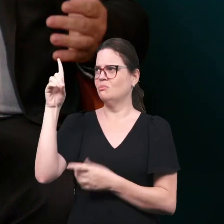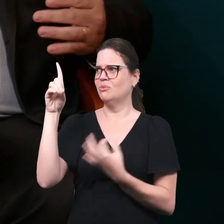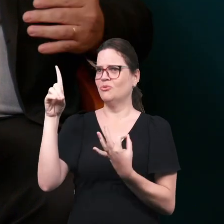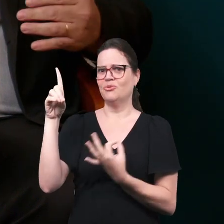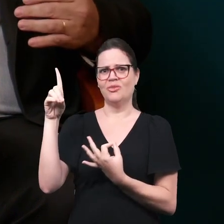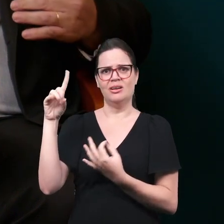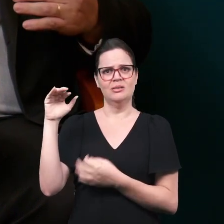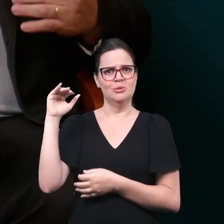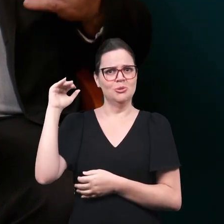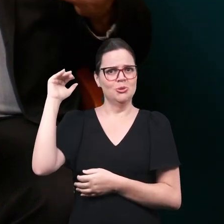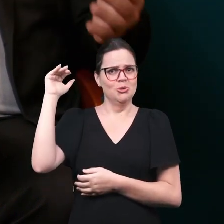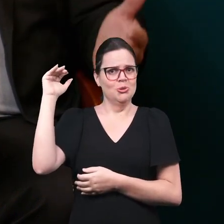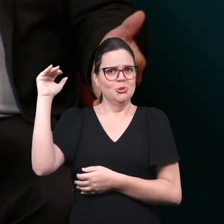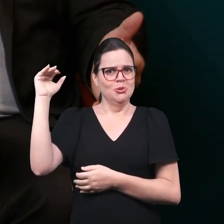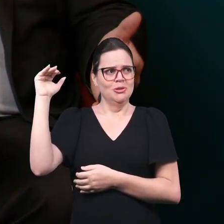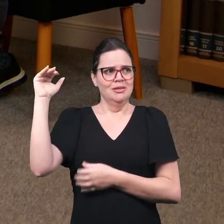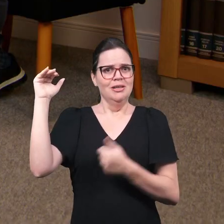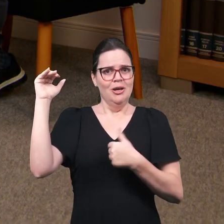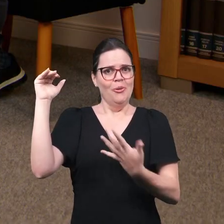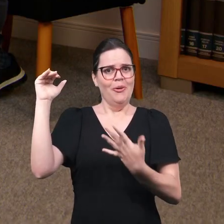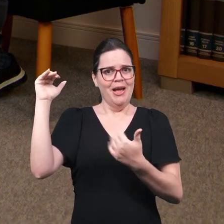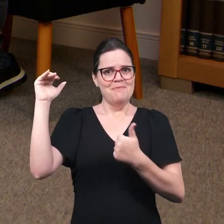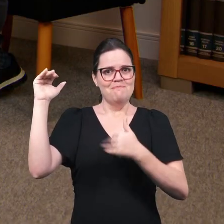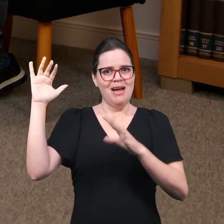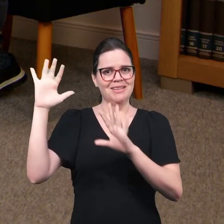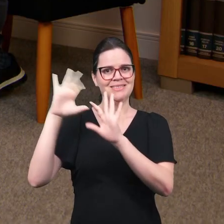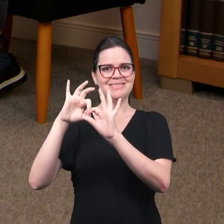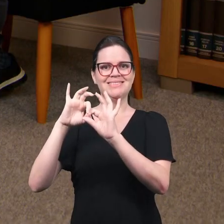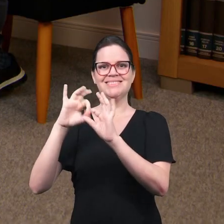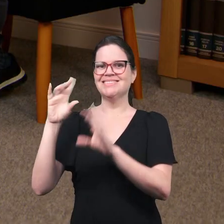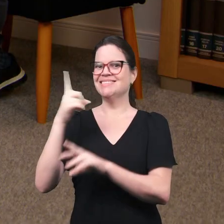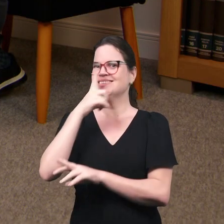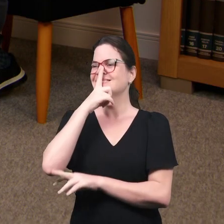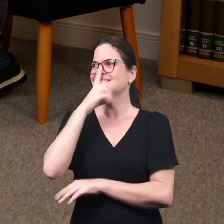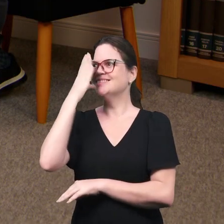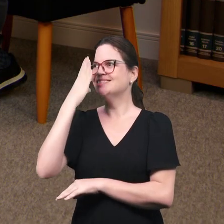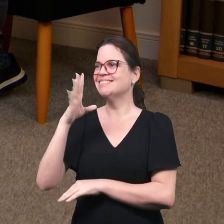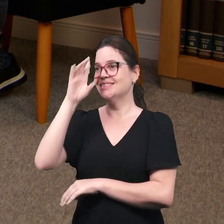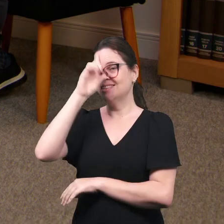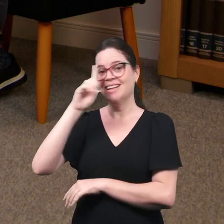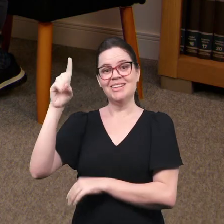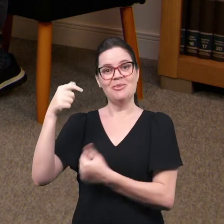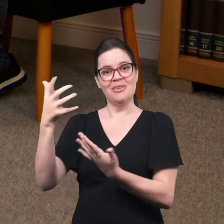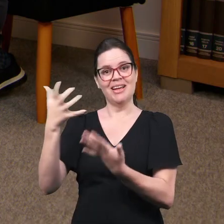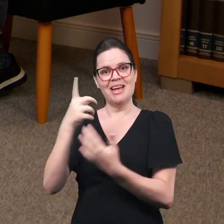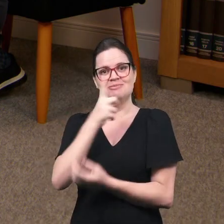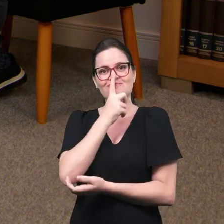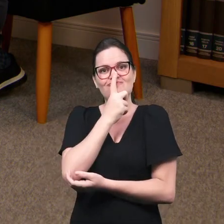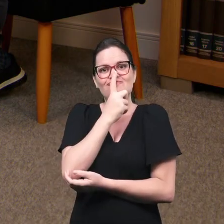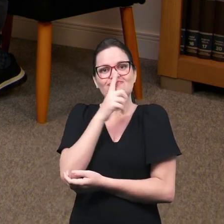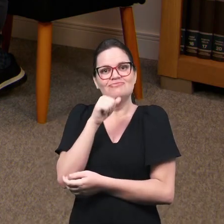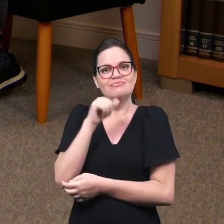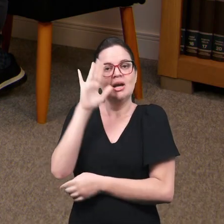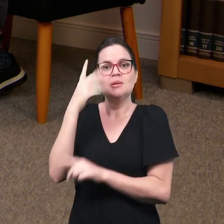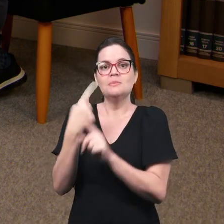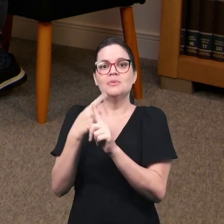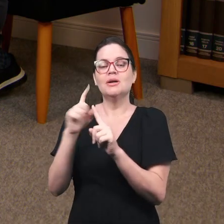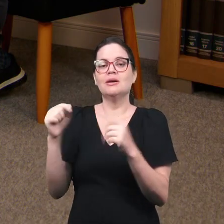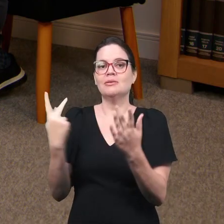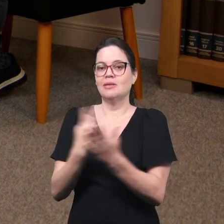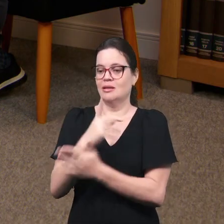nós queremos nos aproximar mais do Senhor. Então, esses atributos, de maneira